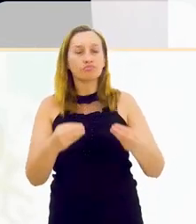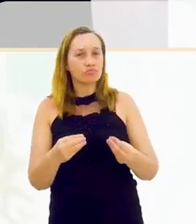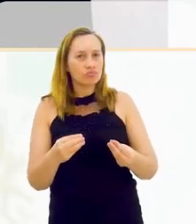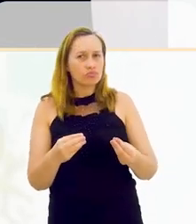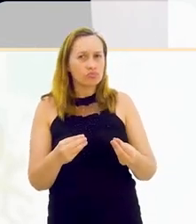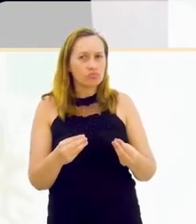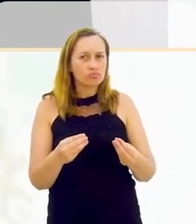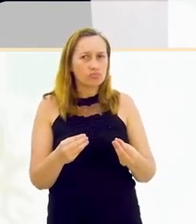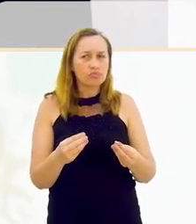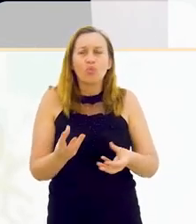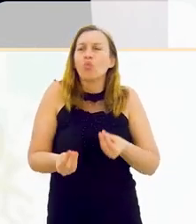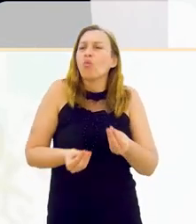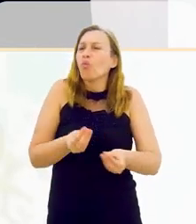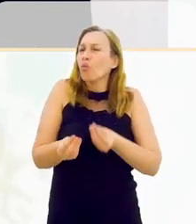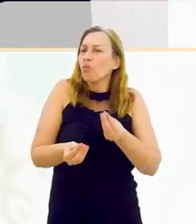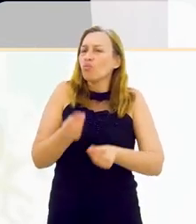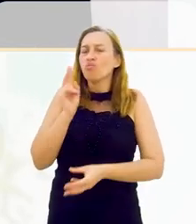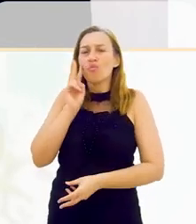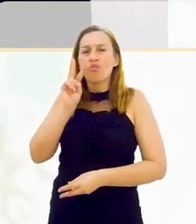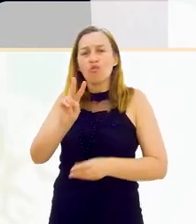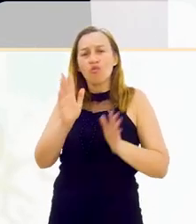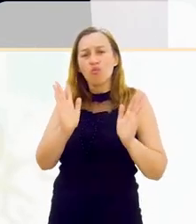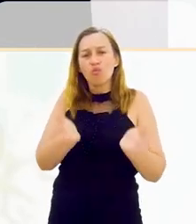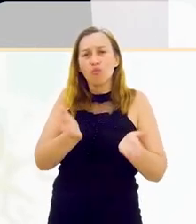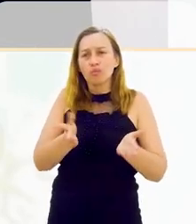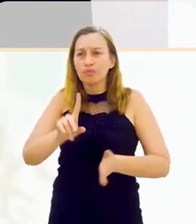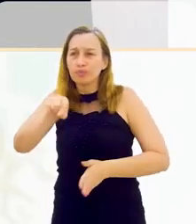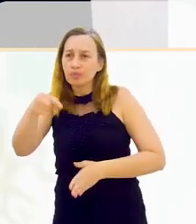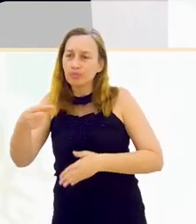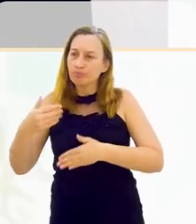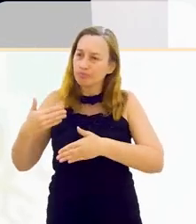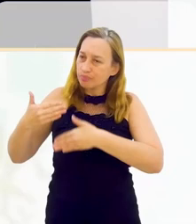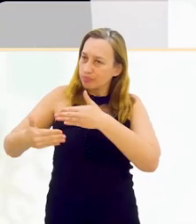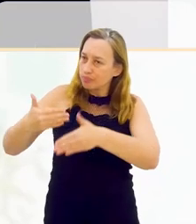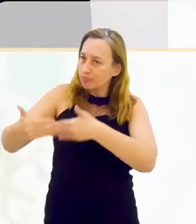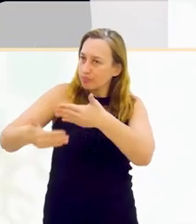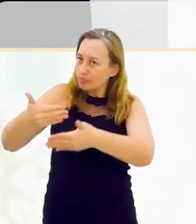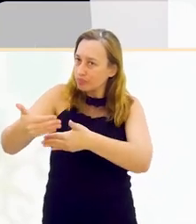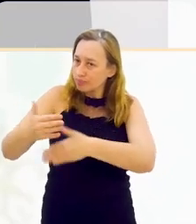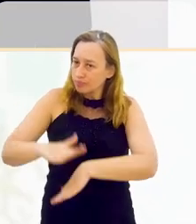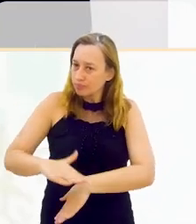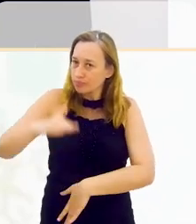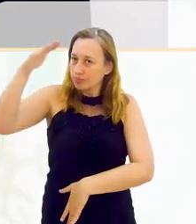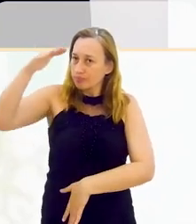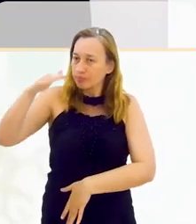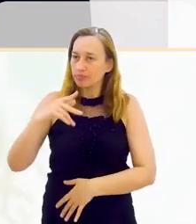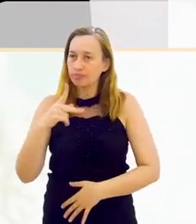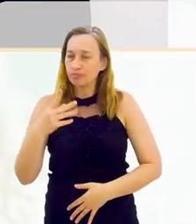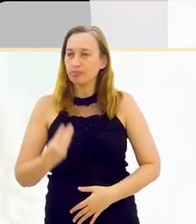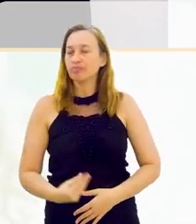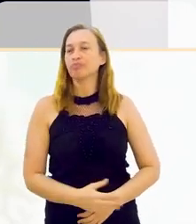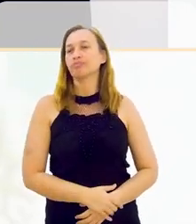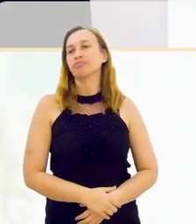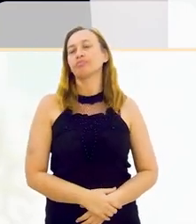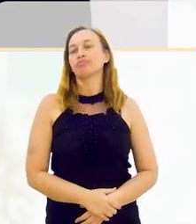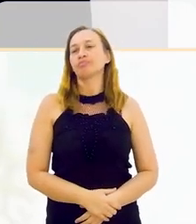disso tudo. Como é que você vê isso hoje, depois de todo esse processo de amadurecimento?